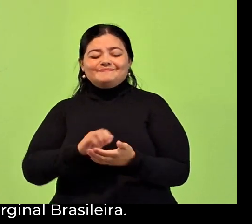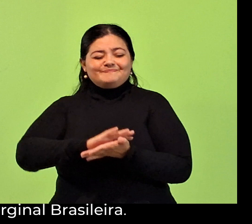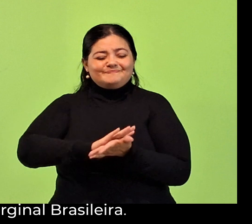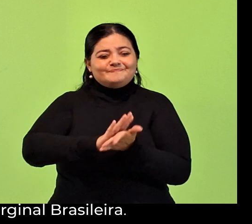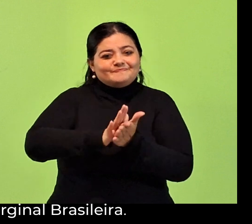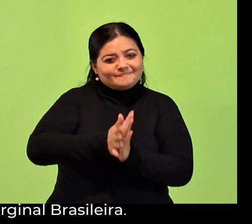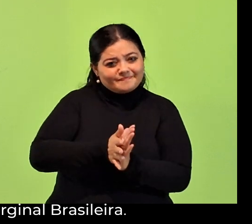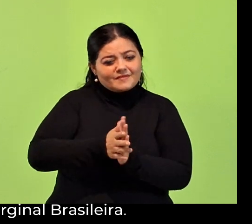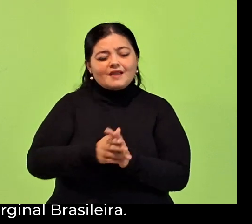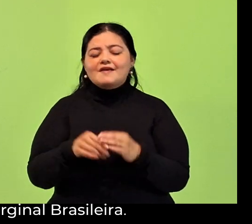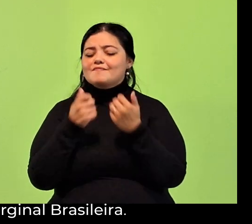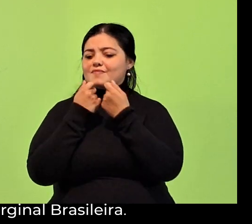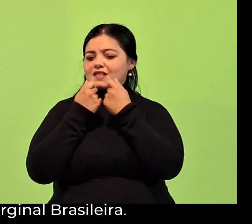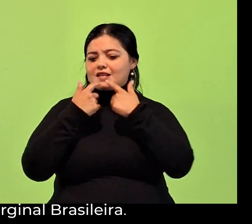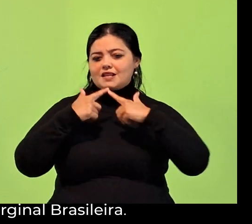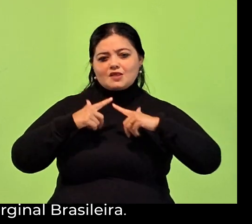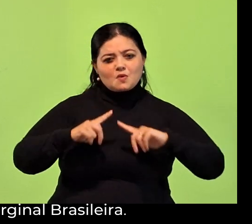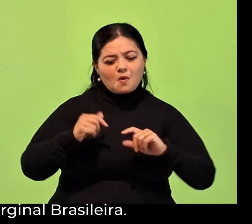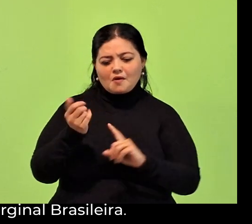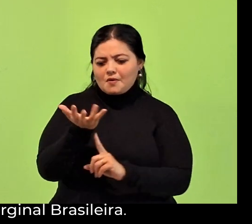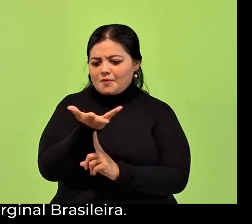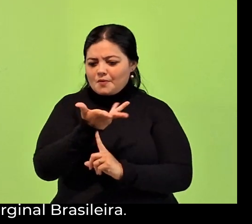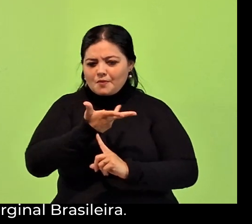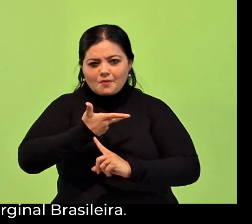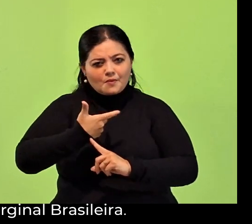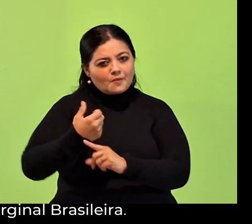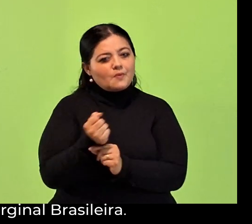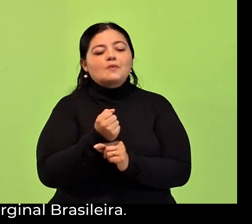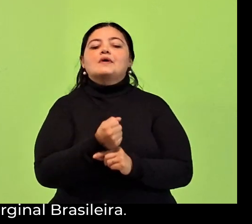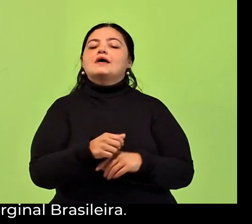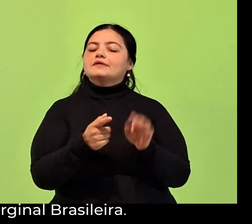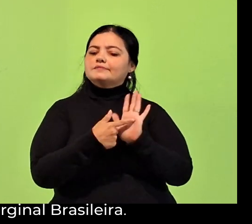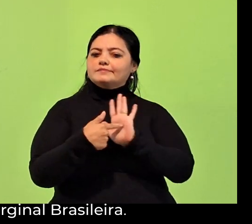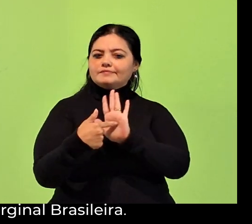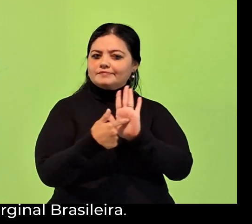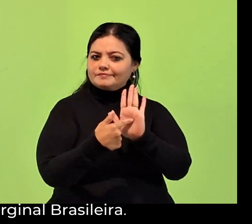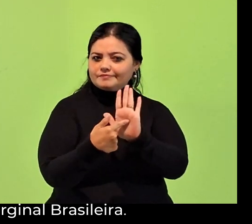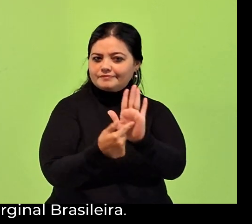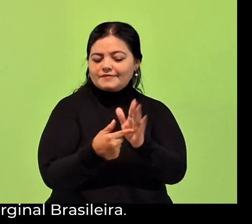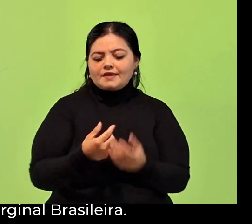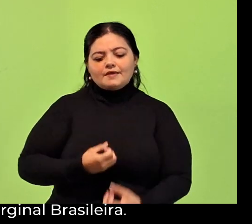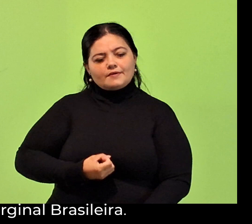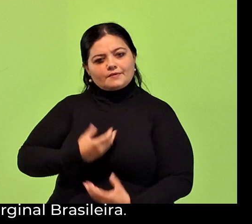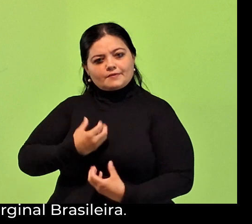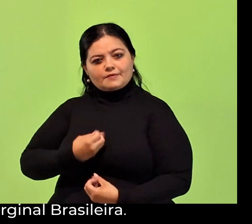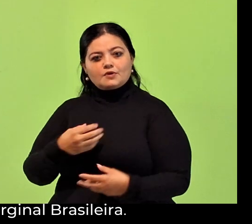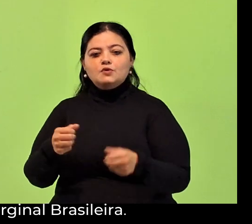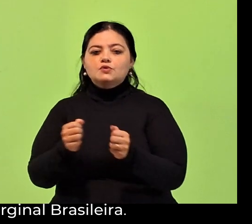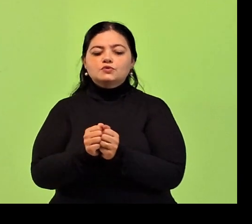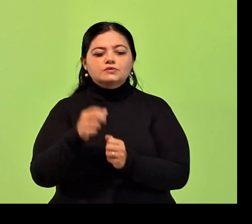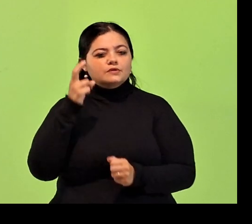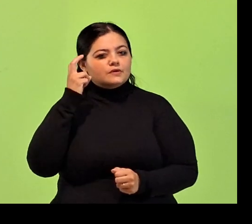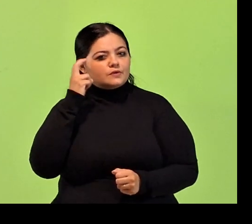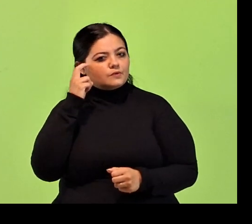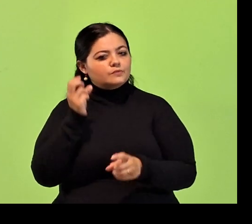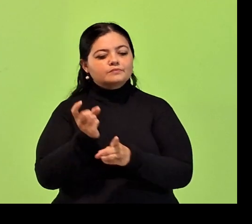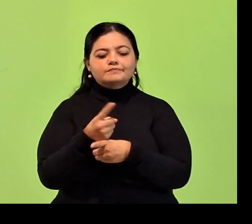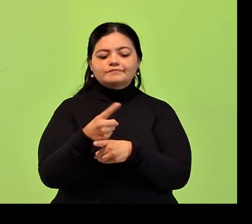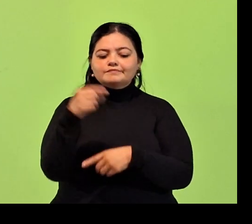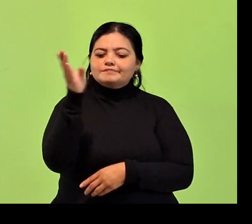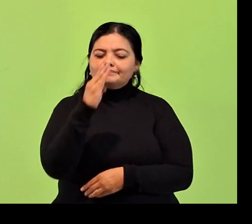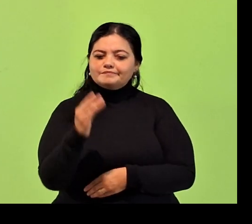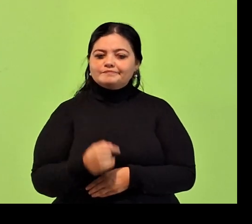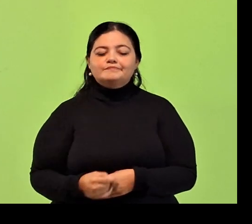utilizadas diversas linguagens artísticas e exercícios transmediáticos que apresentam diversas rimas poéticas com a cultura marginal brasileira.